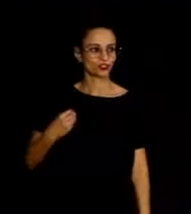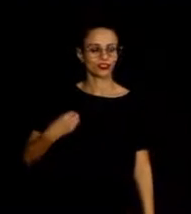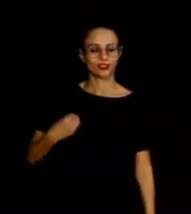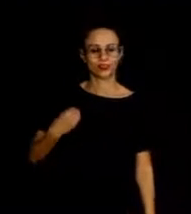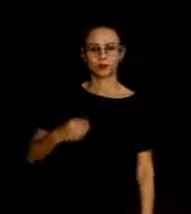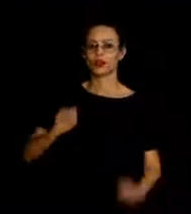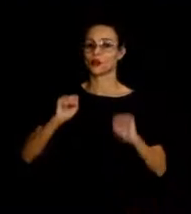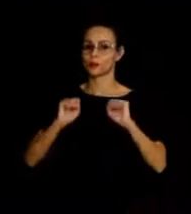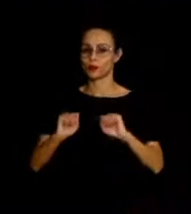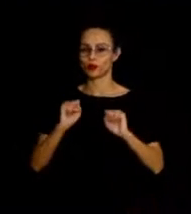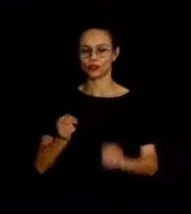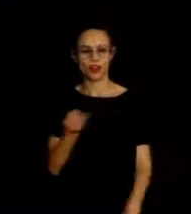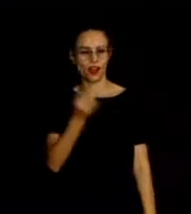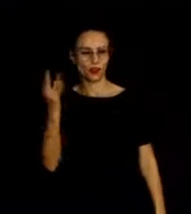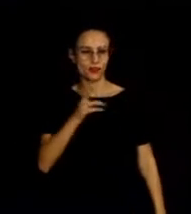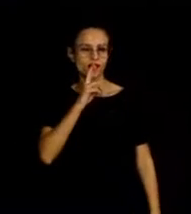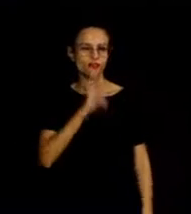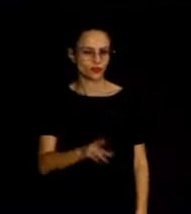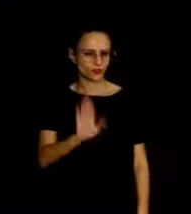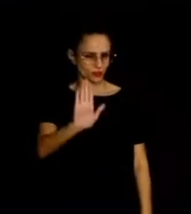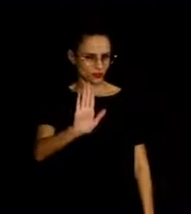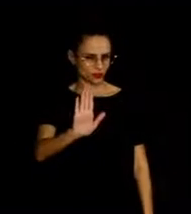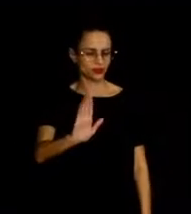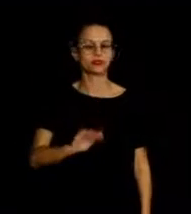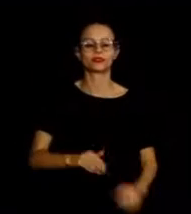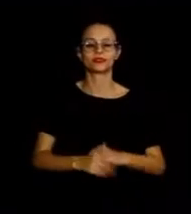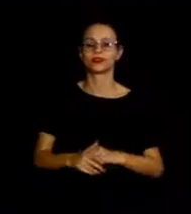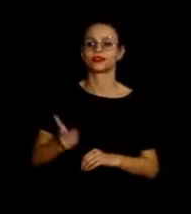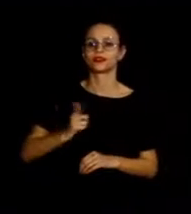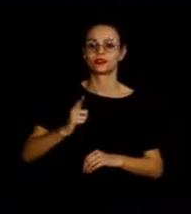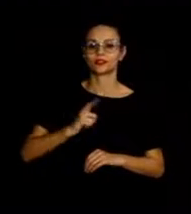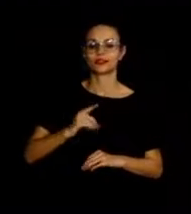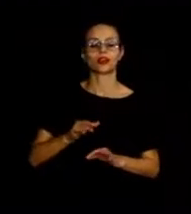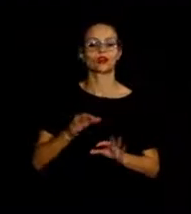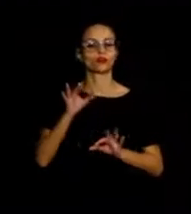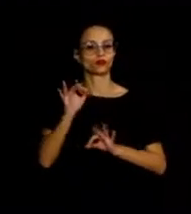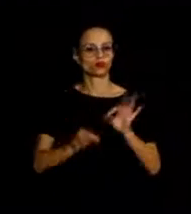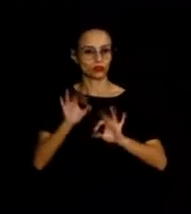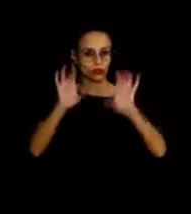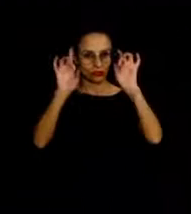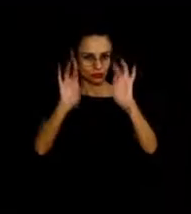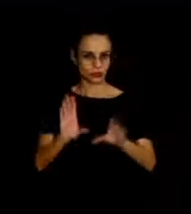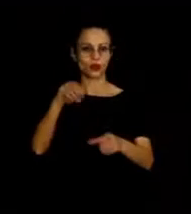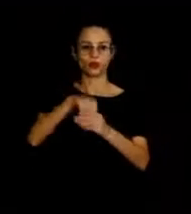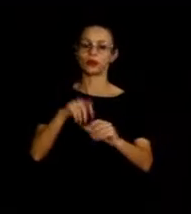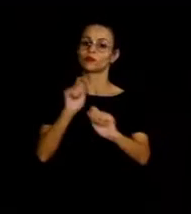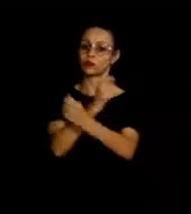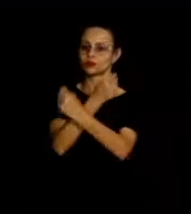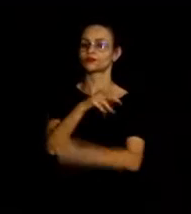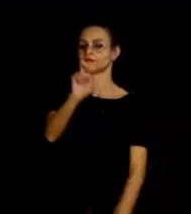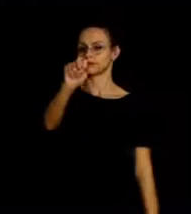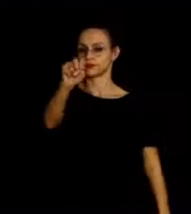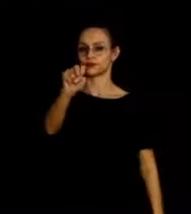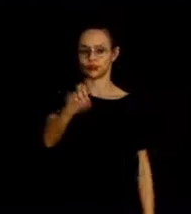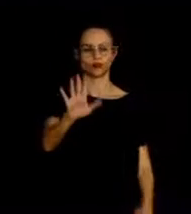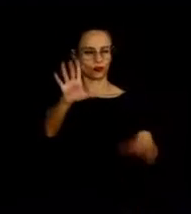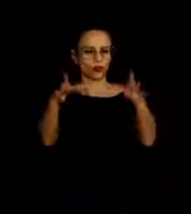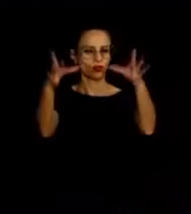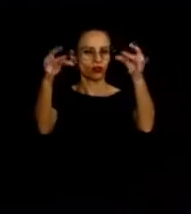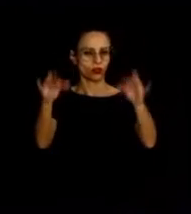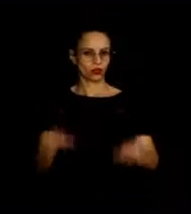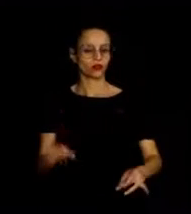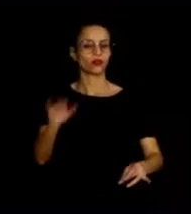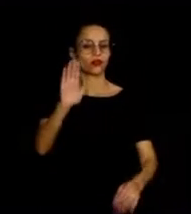que eu já posso algumas eu vou responder daqui a pouco tá existe um juizado especial dentro da PUC Sim eu já posso detalhar